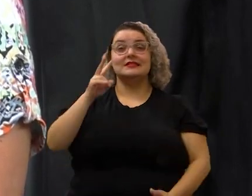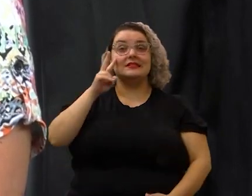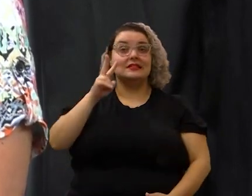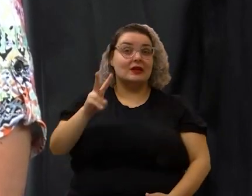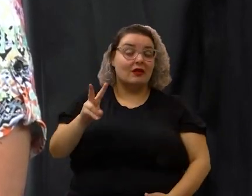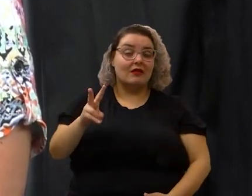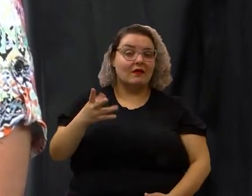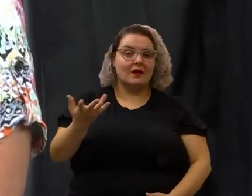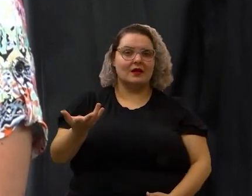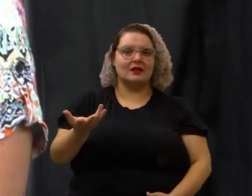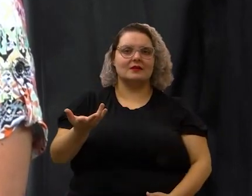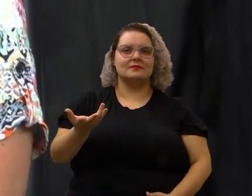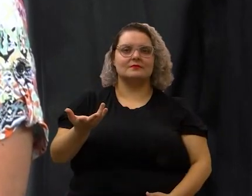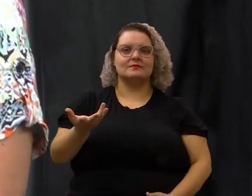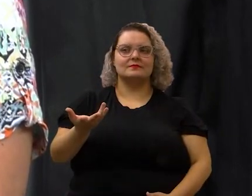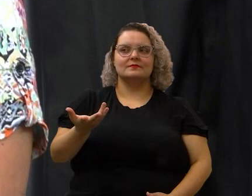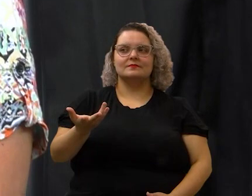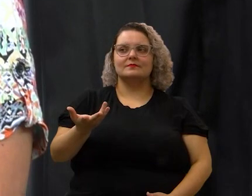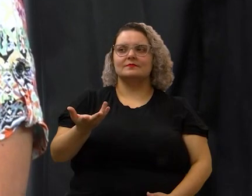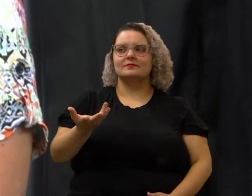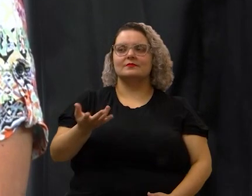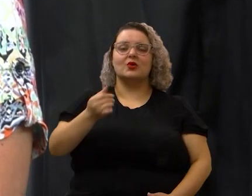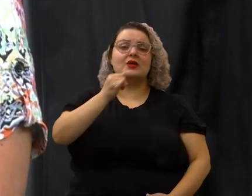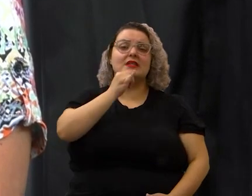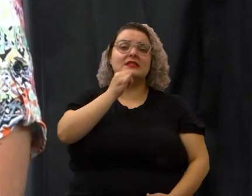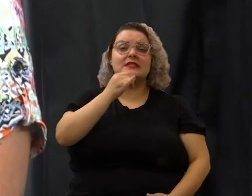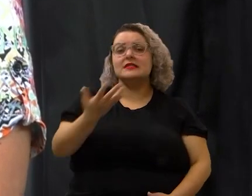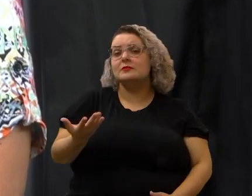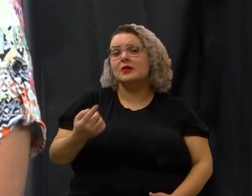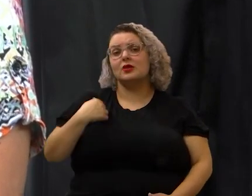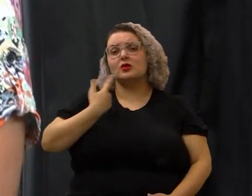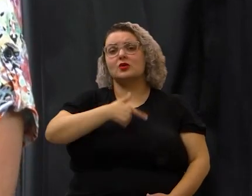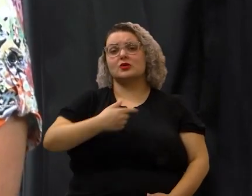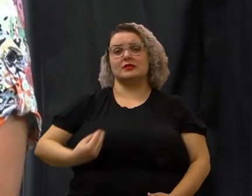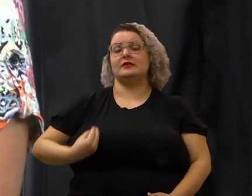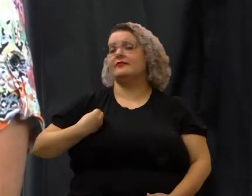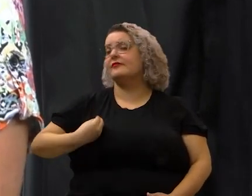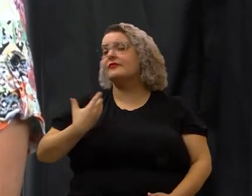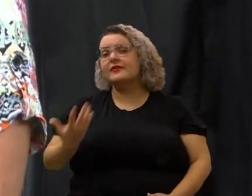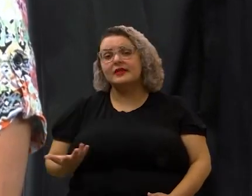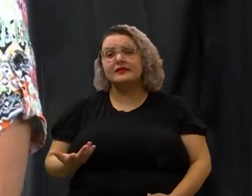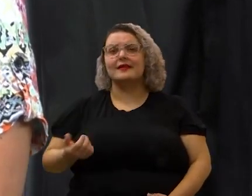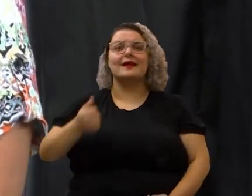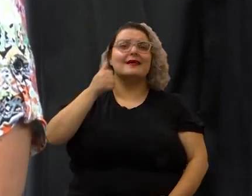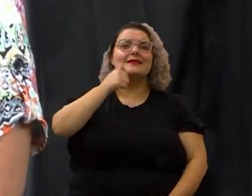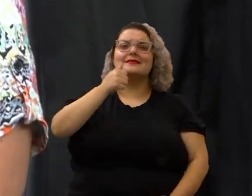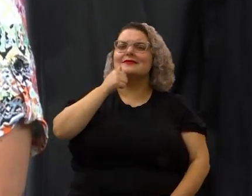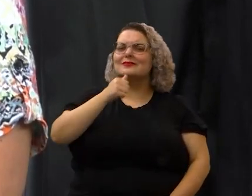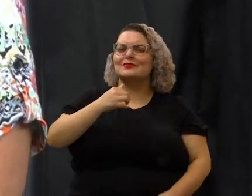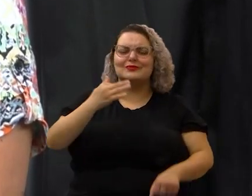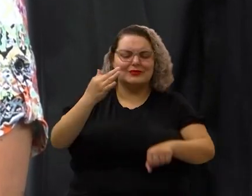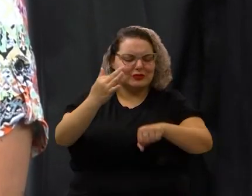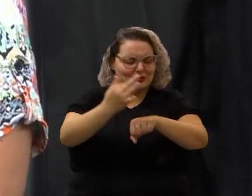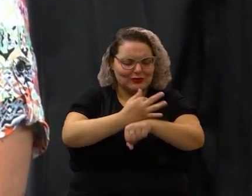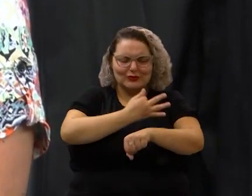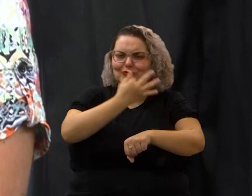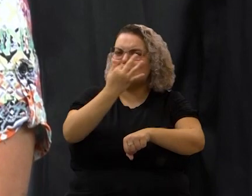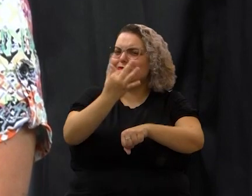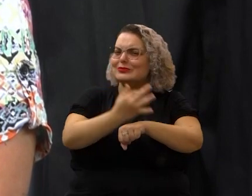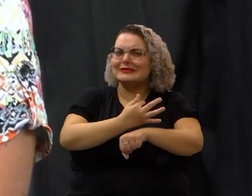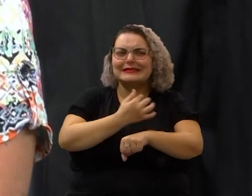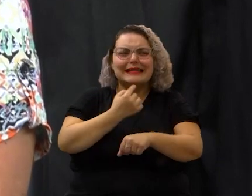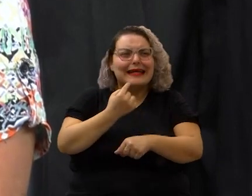assim, se a gente olha para o que é né, a nossa vida, né, as mulheres aguentam